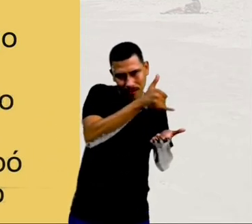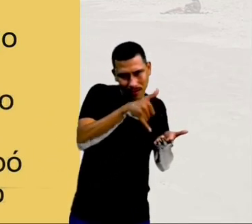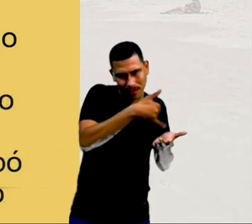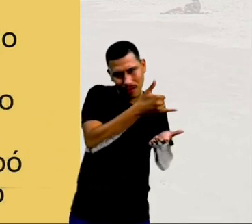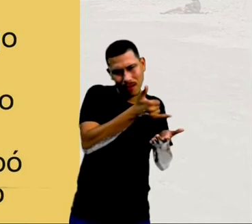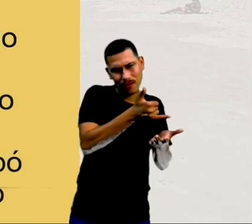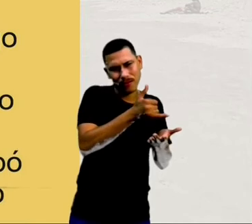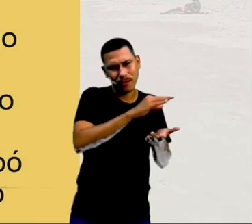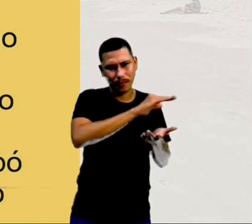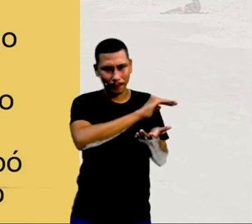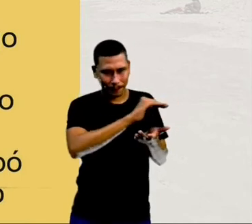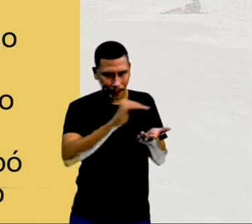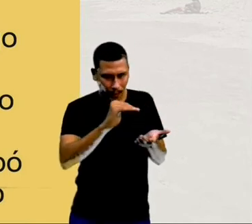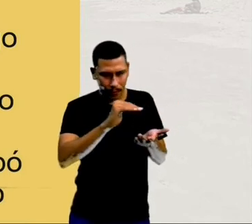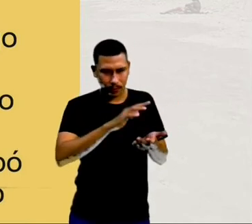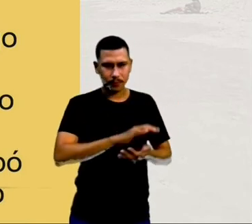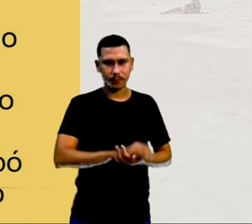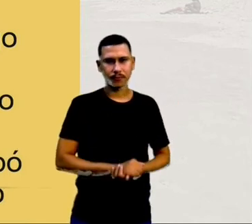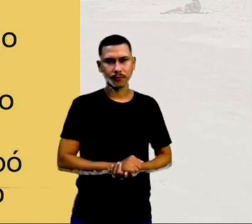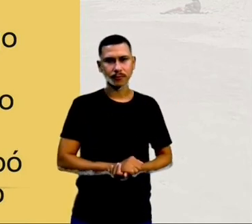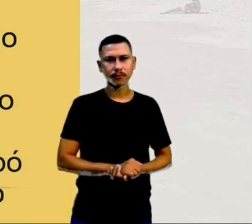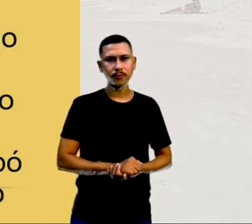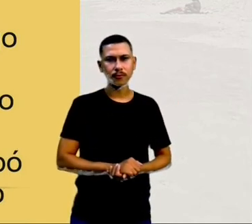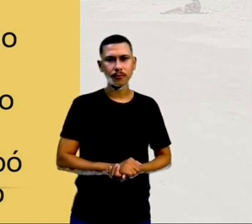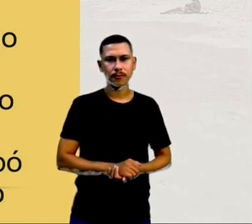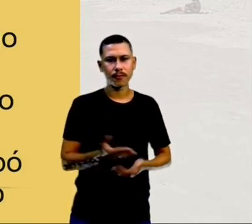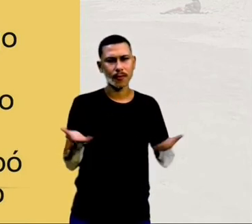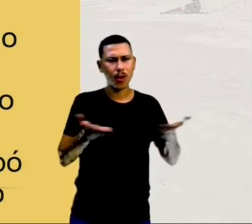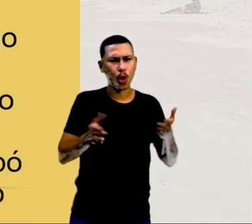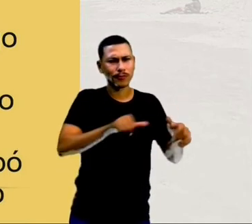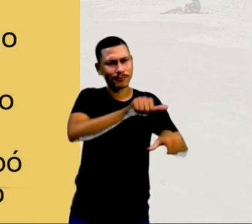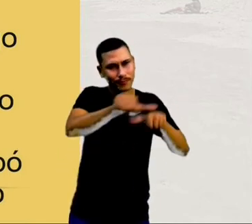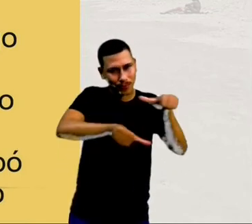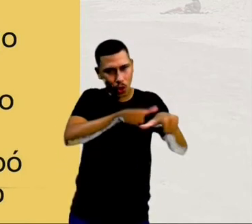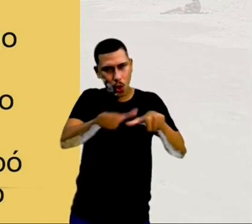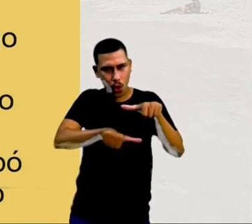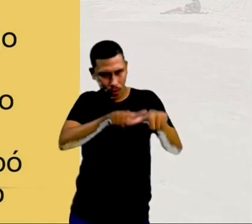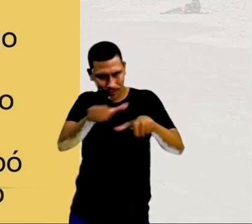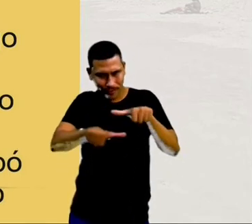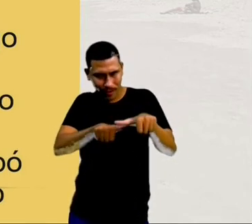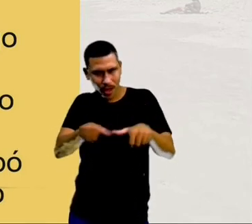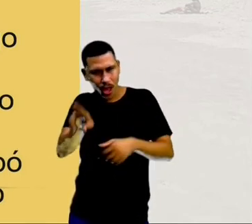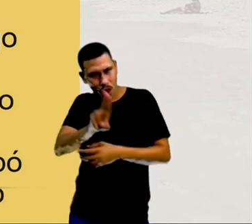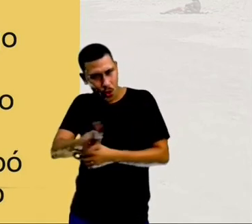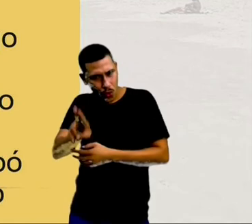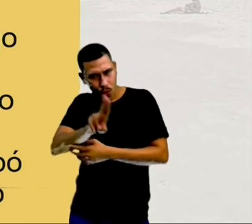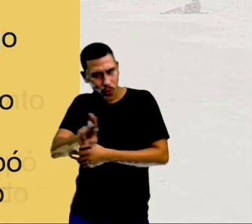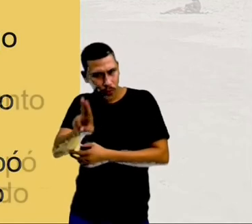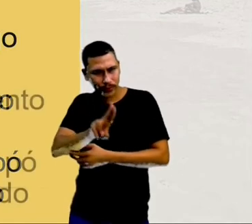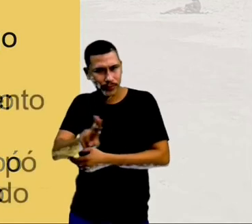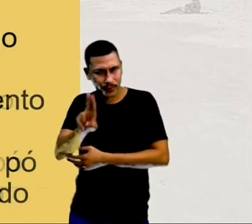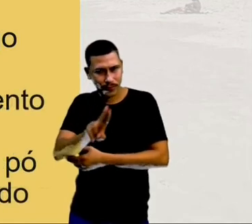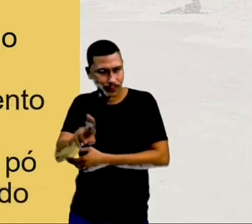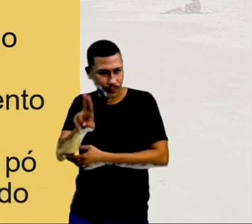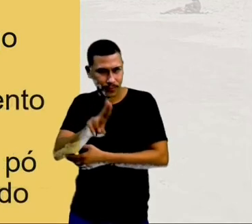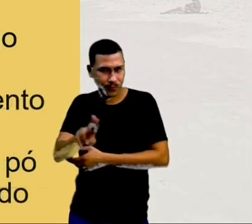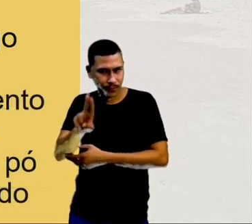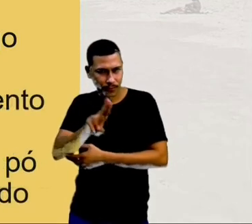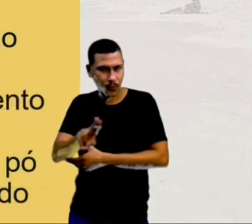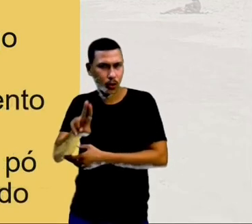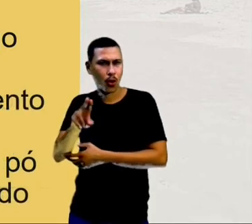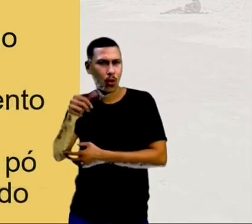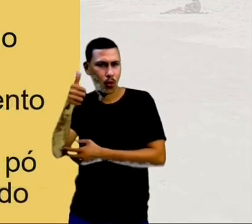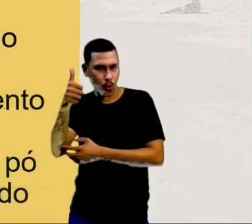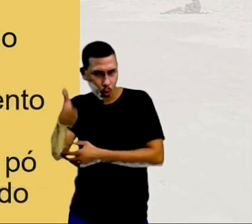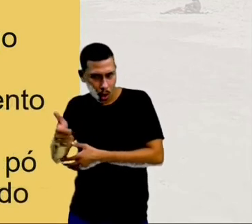meia lata apenas, né? Meia latinha de leite condensado. Agora, sendo 3 vezes mais, a gente vai precisar de